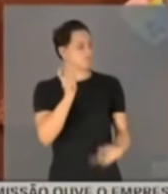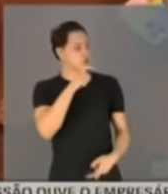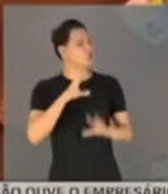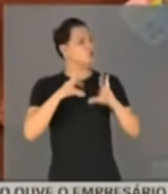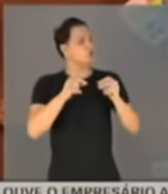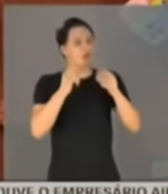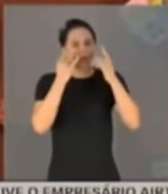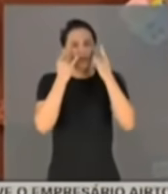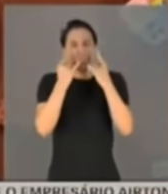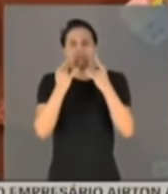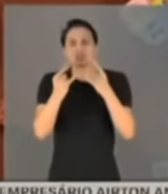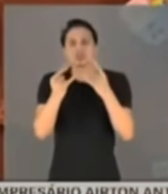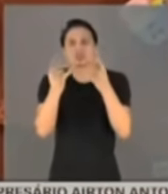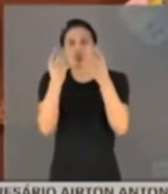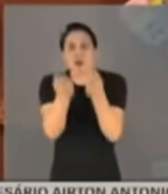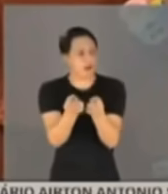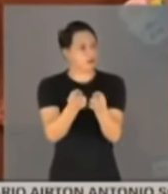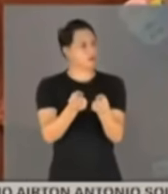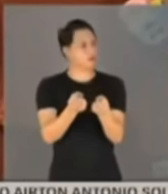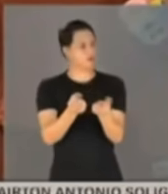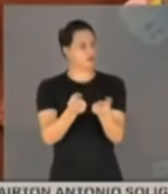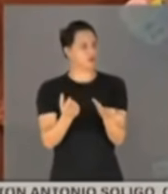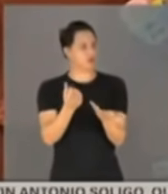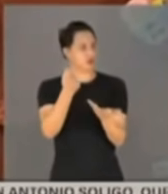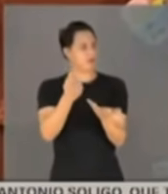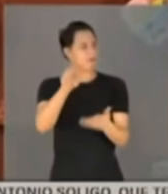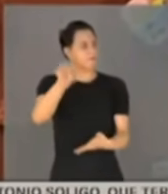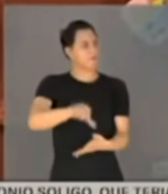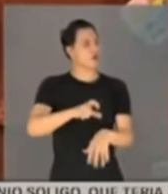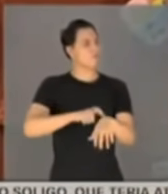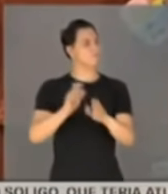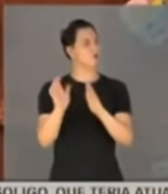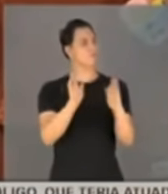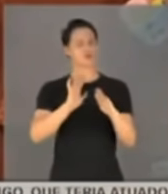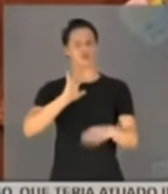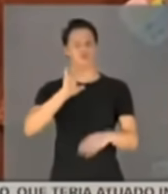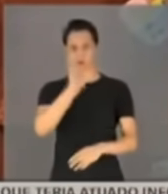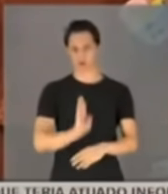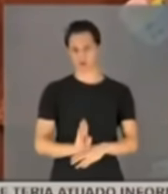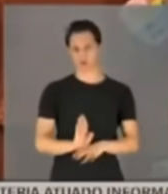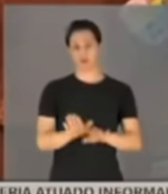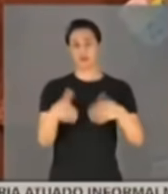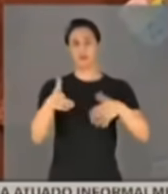dinheiro. No pior momento da vida do Brasil. Então,